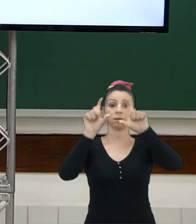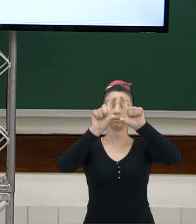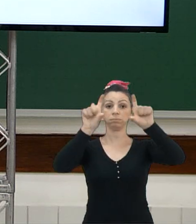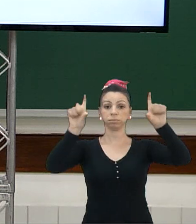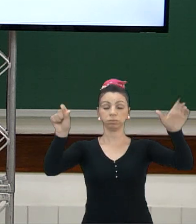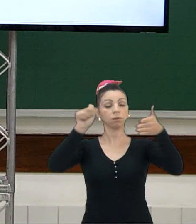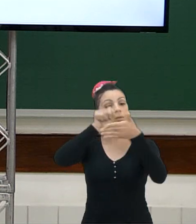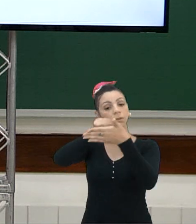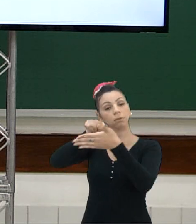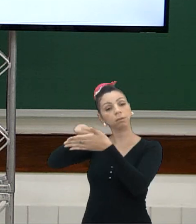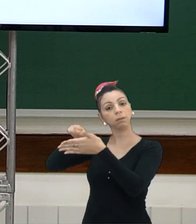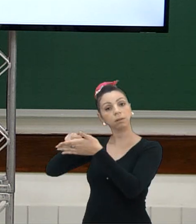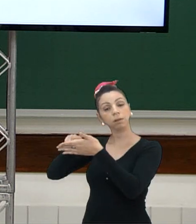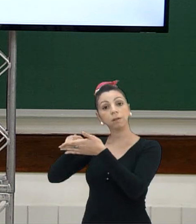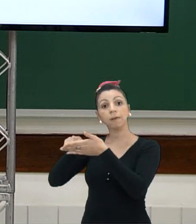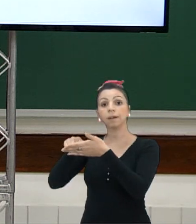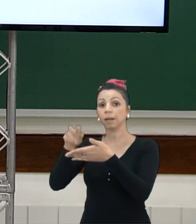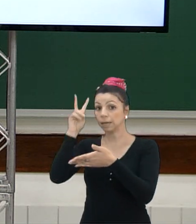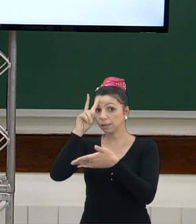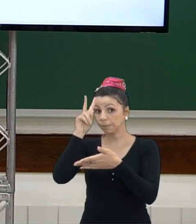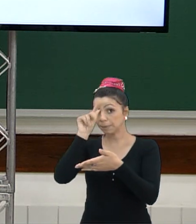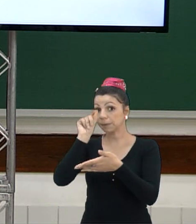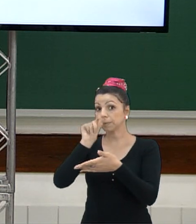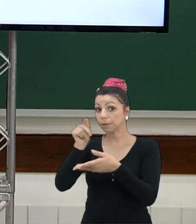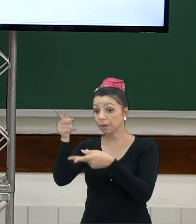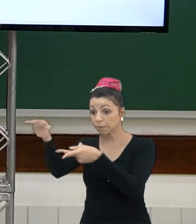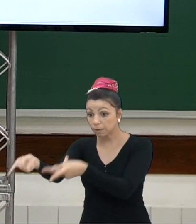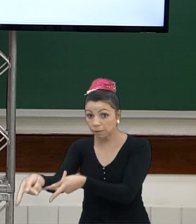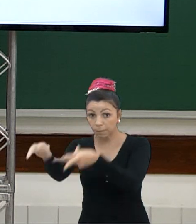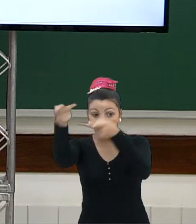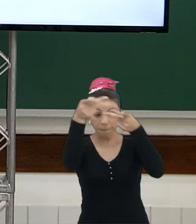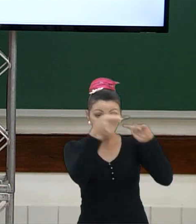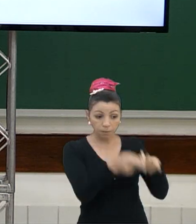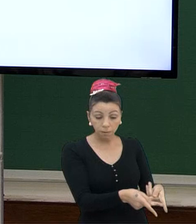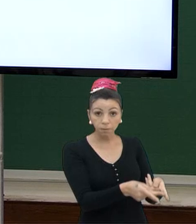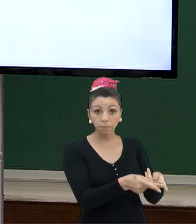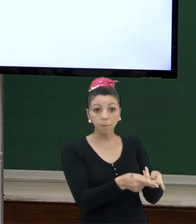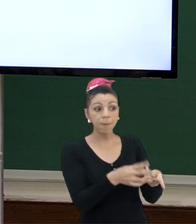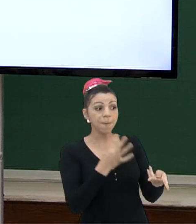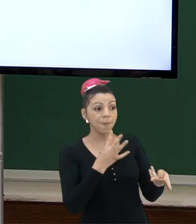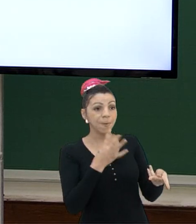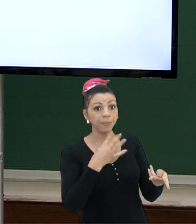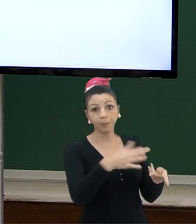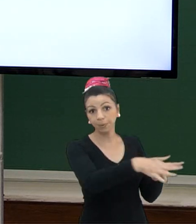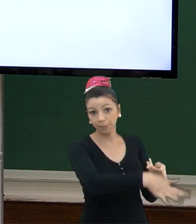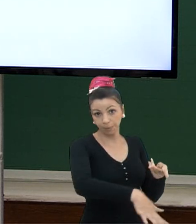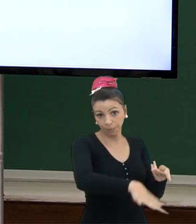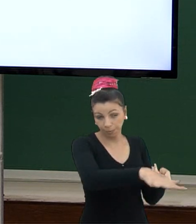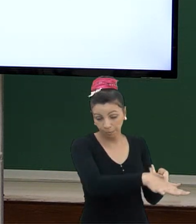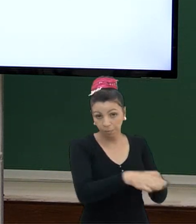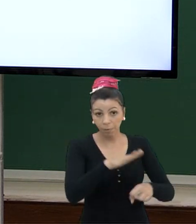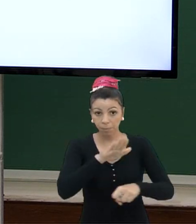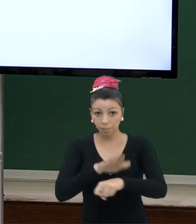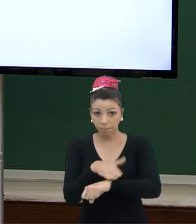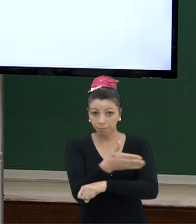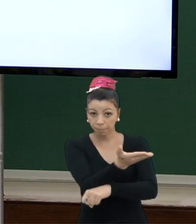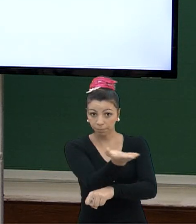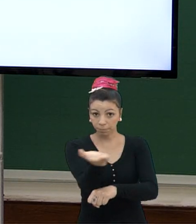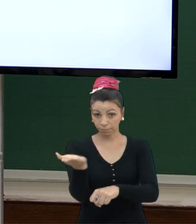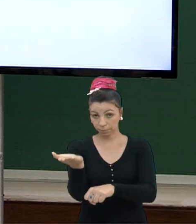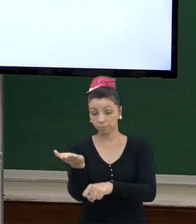está convidando as pessoas a conhecerem a sua região, ok? Vou dar um tempo para